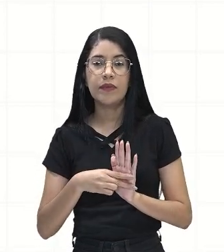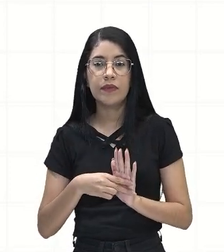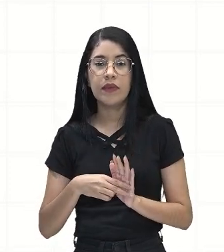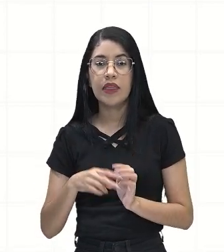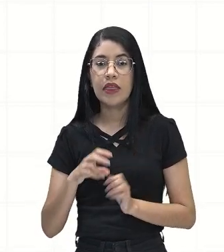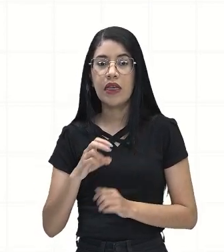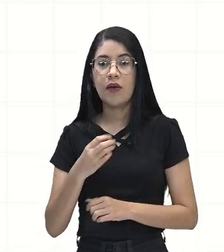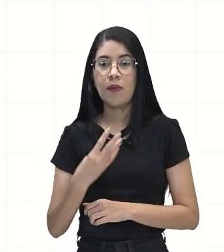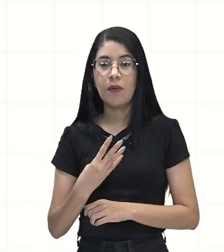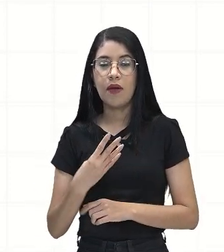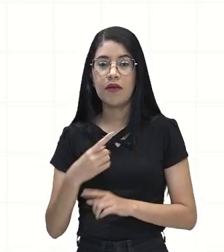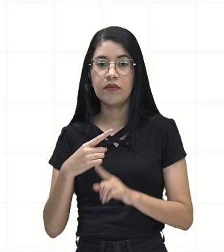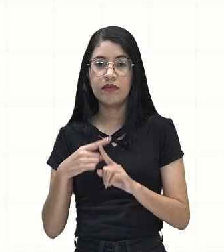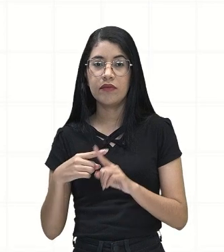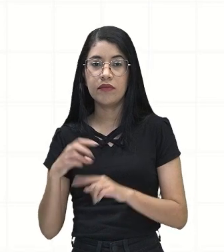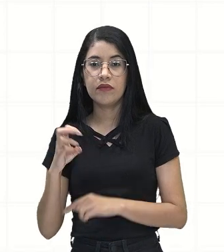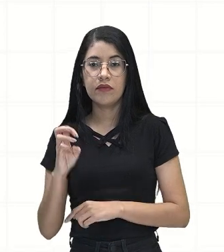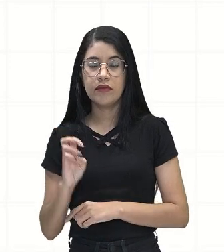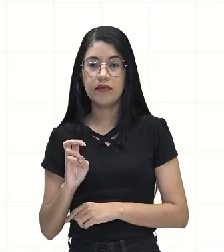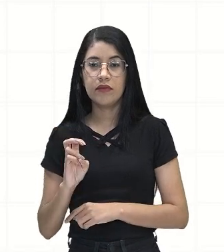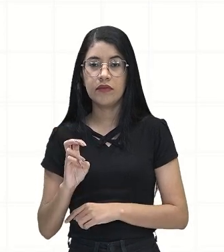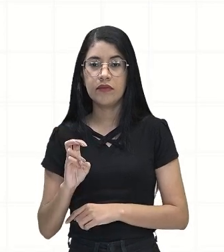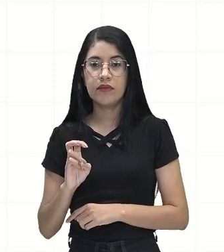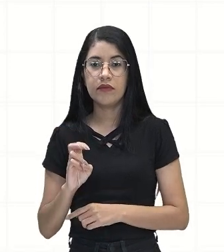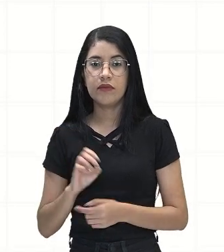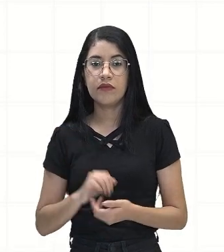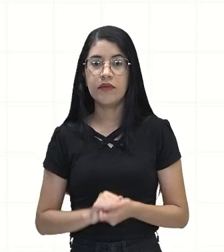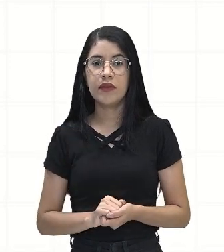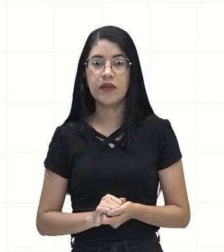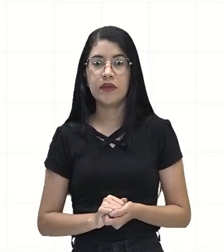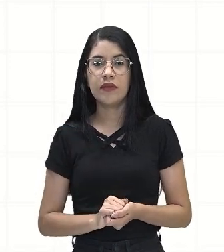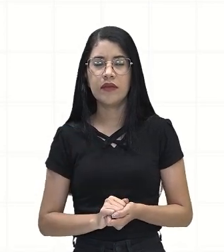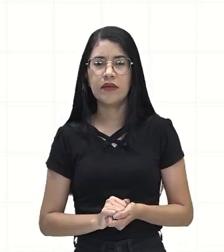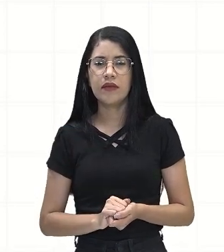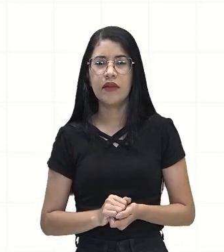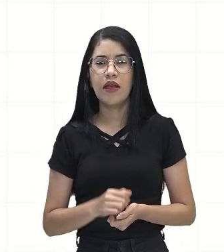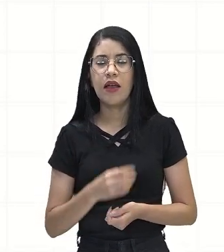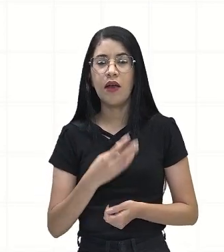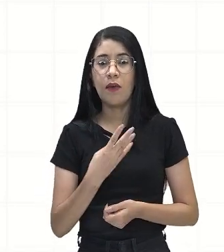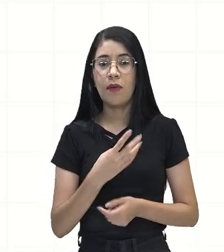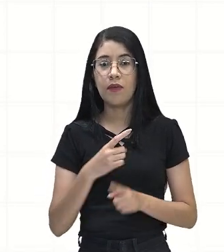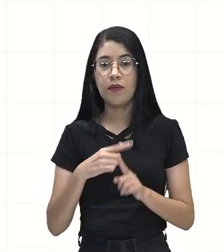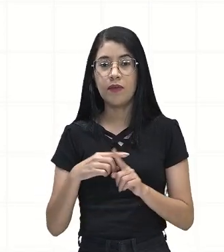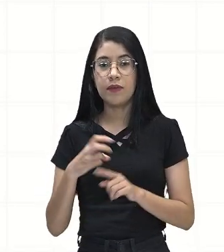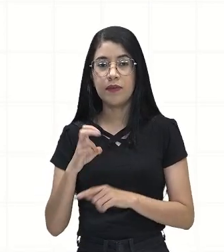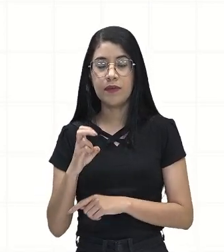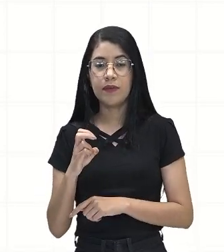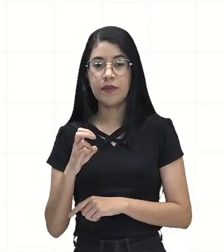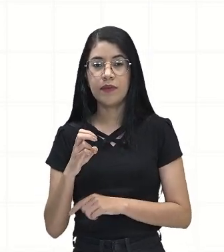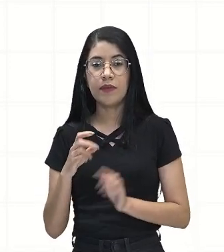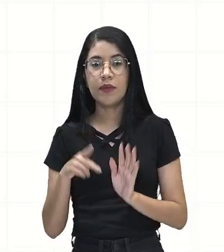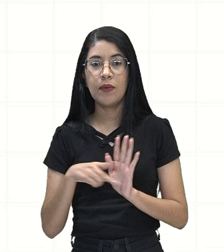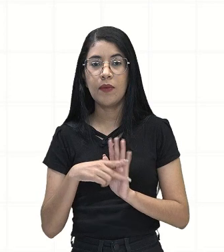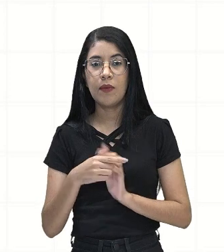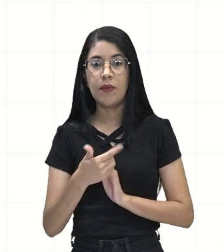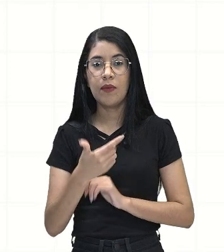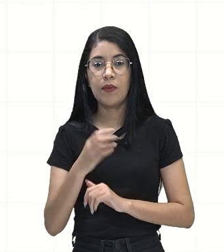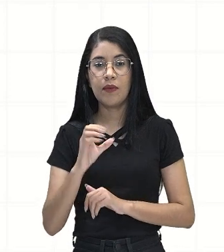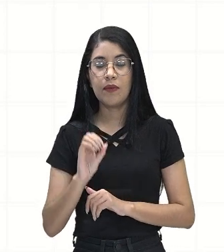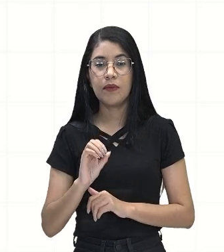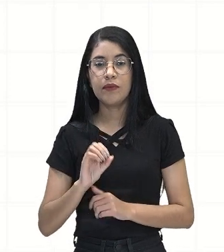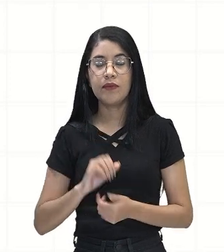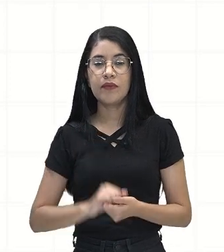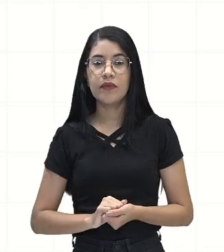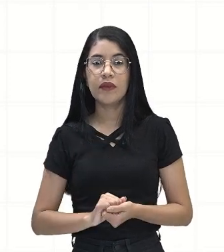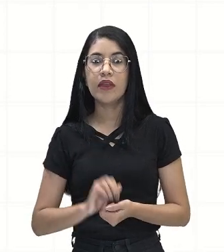A 4 vezes 5. 4 vezes 5 é igual a 20. Então, M ao quadrado é